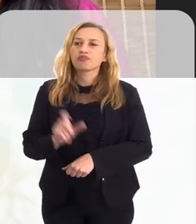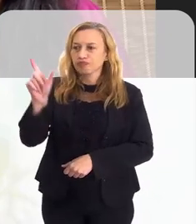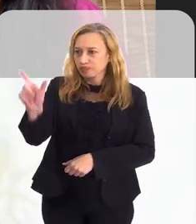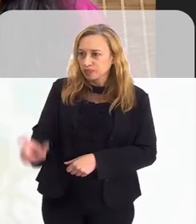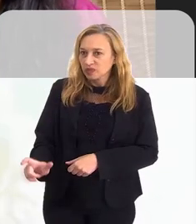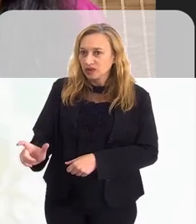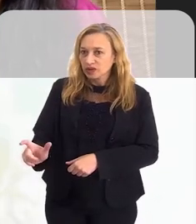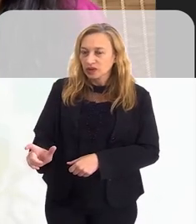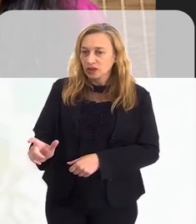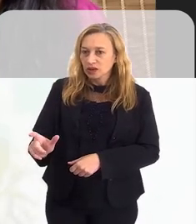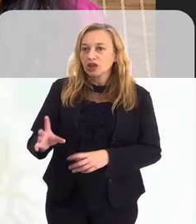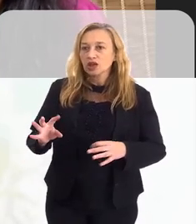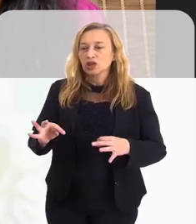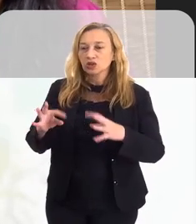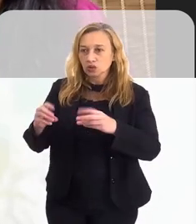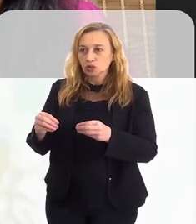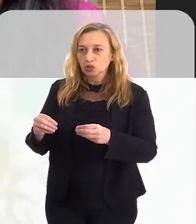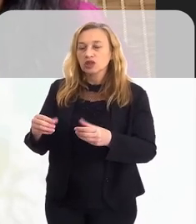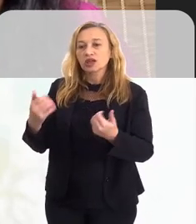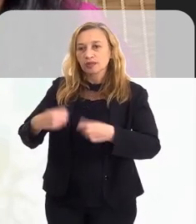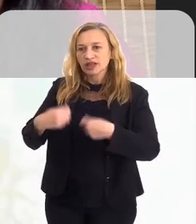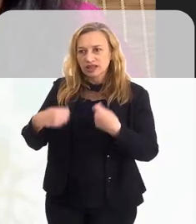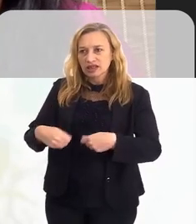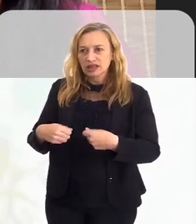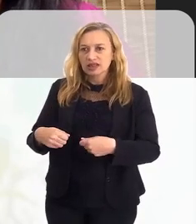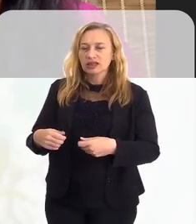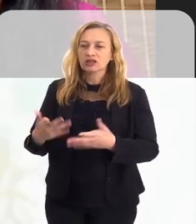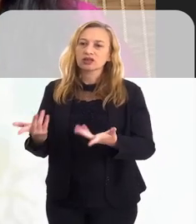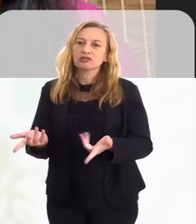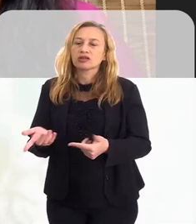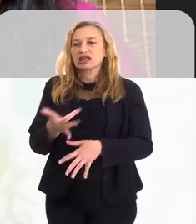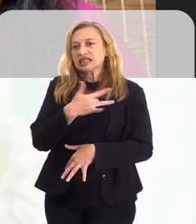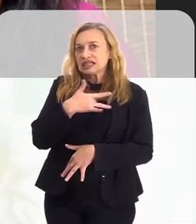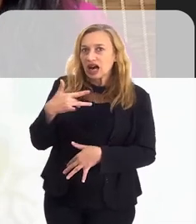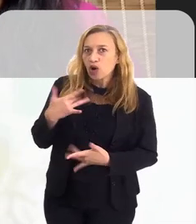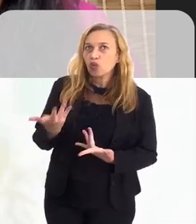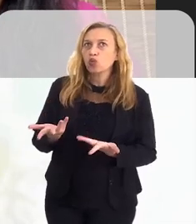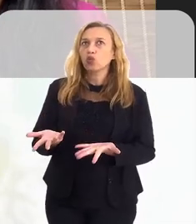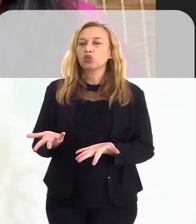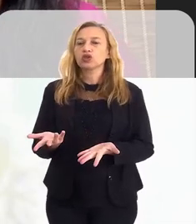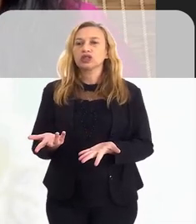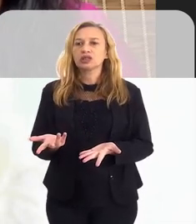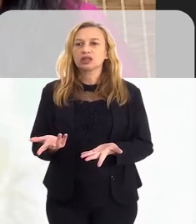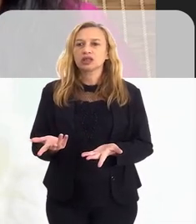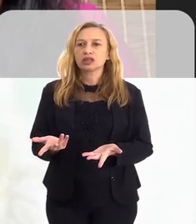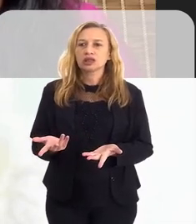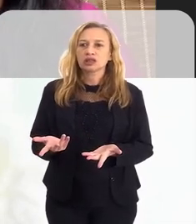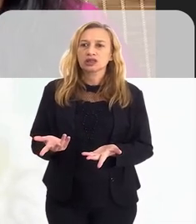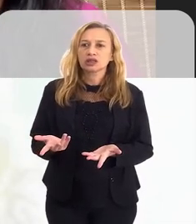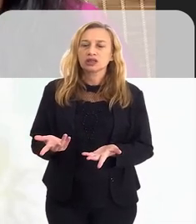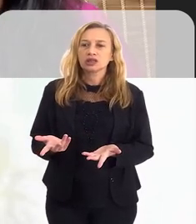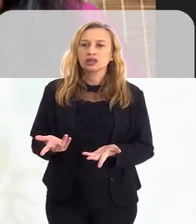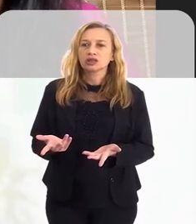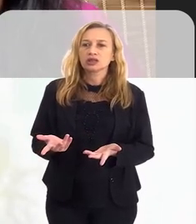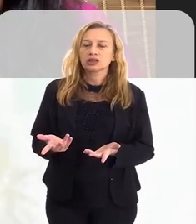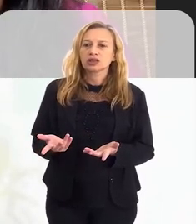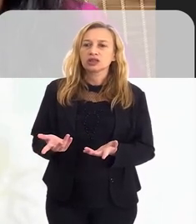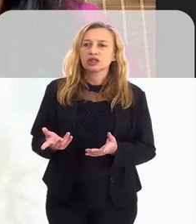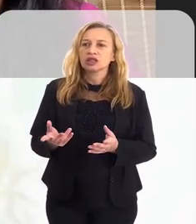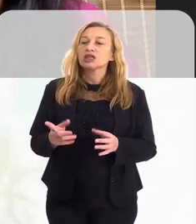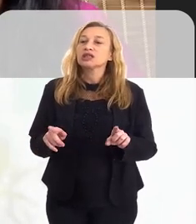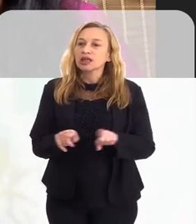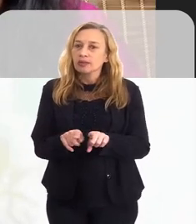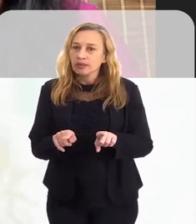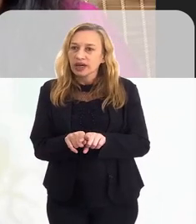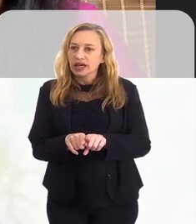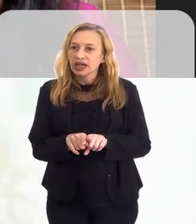cuidado em relação às demandas que ele apresenta, demandas de saúde, não só demandas de natureza sócio-interacionista,